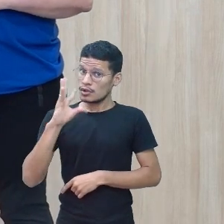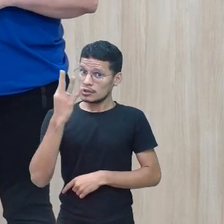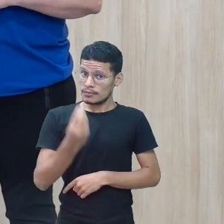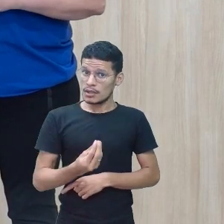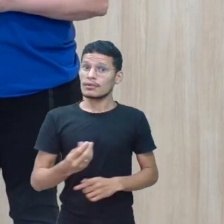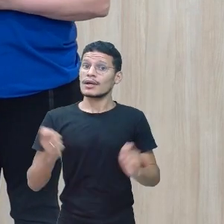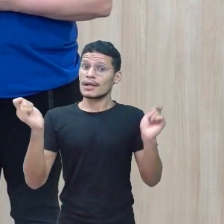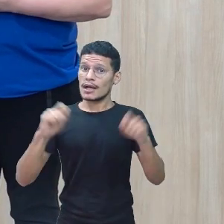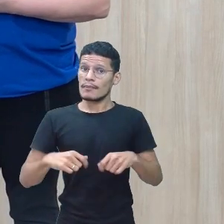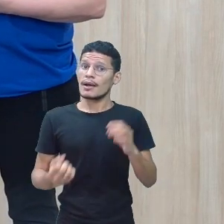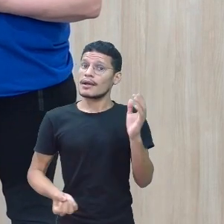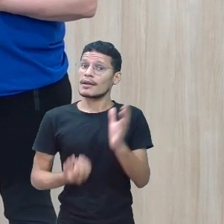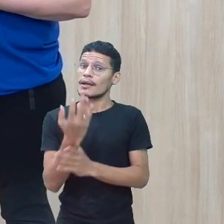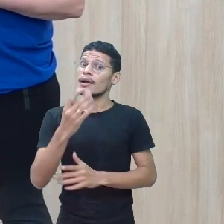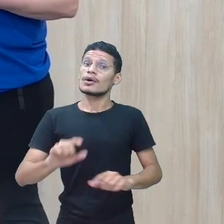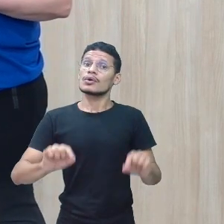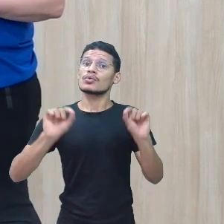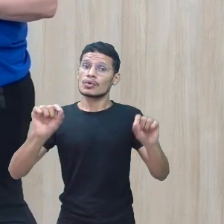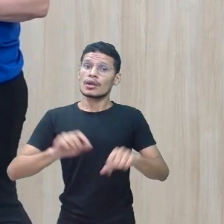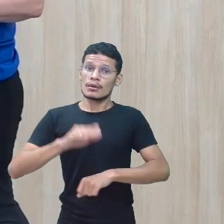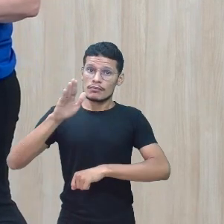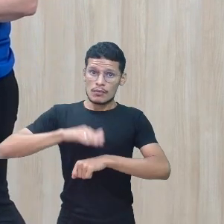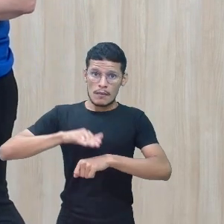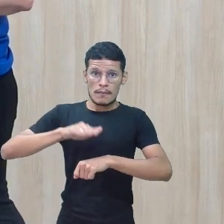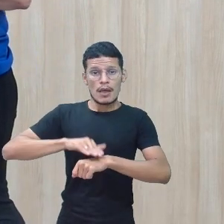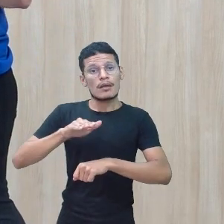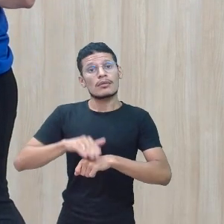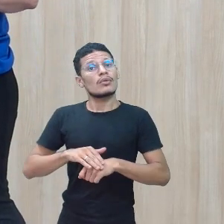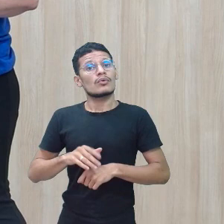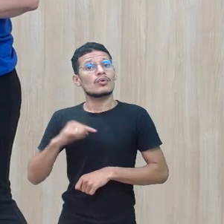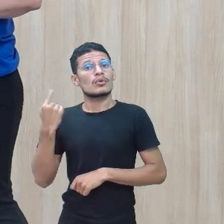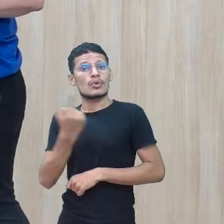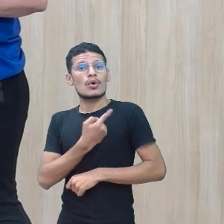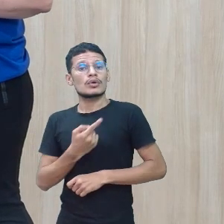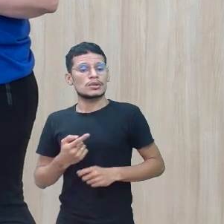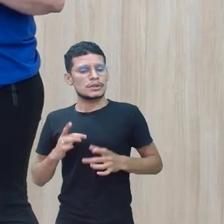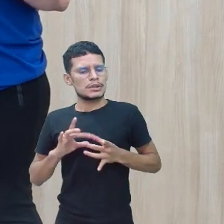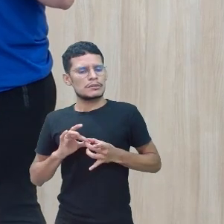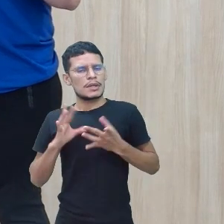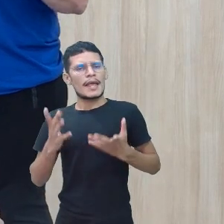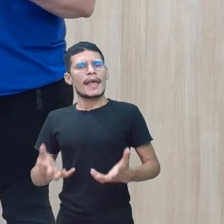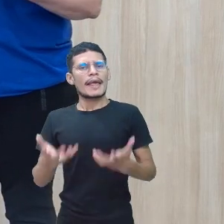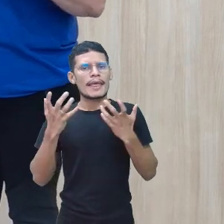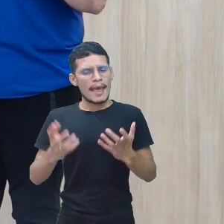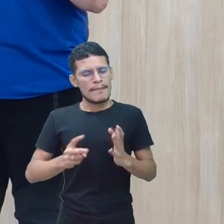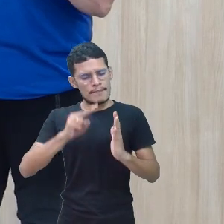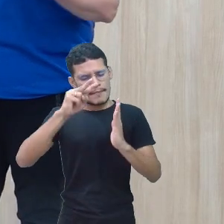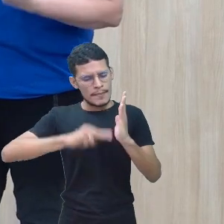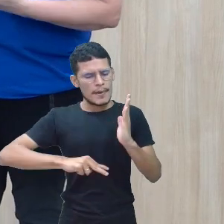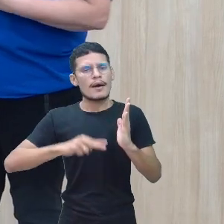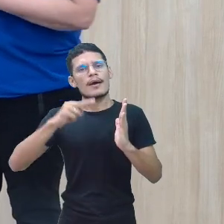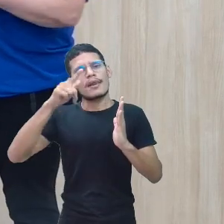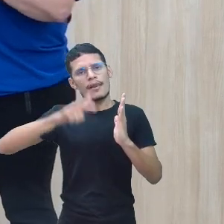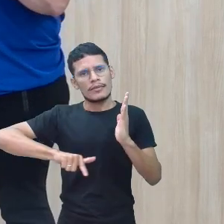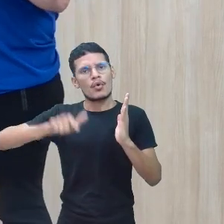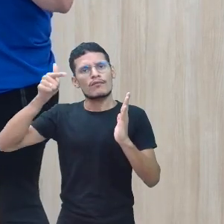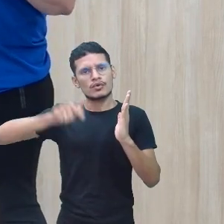ele é construído a partir do momento que estamos dispostos a ler,